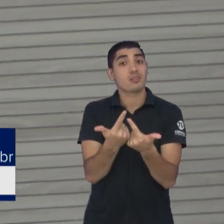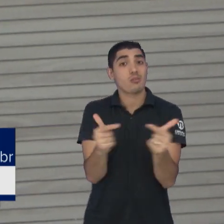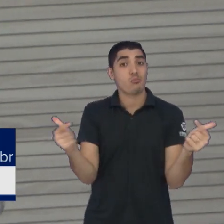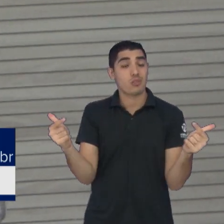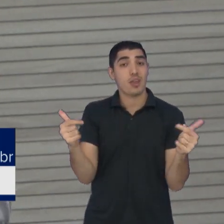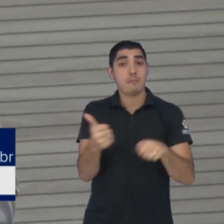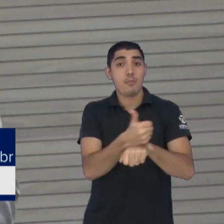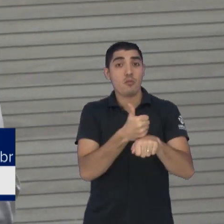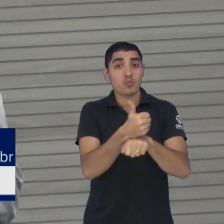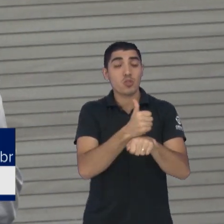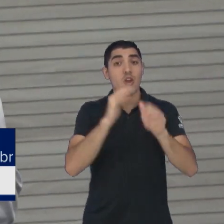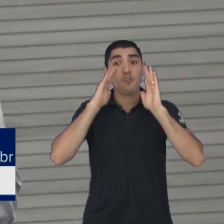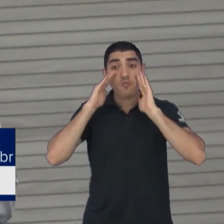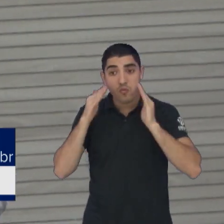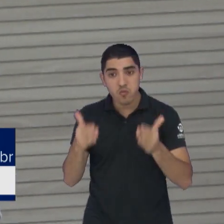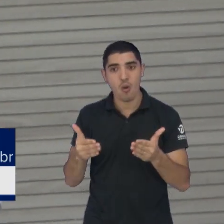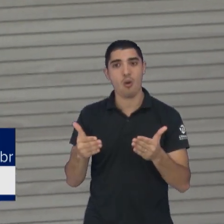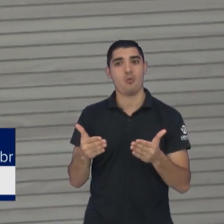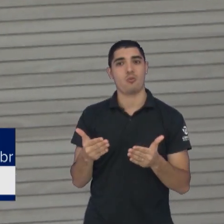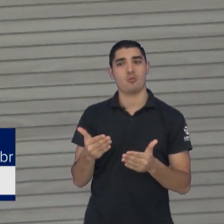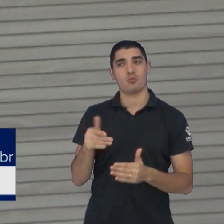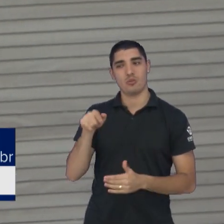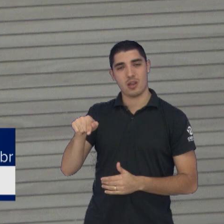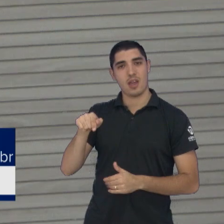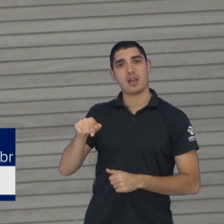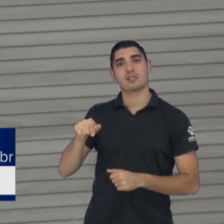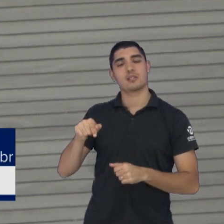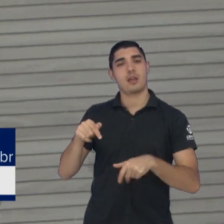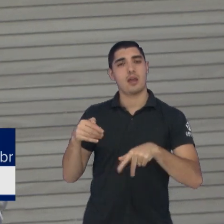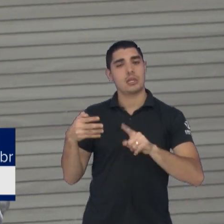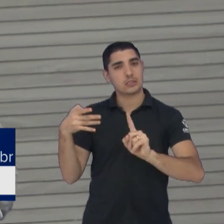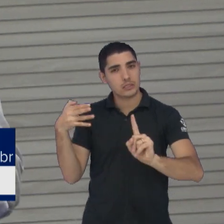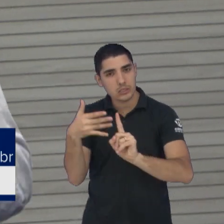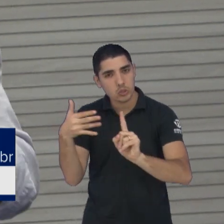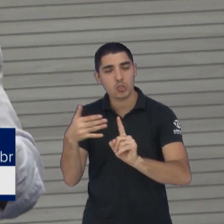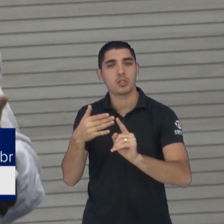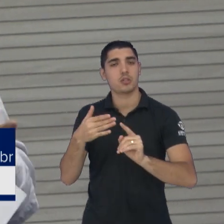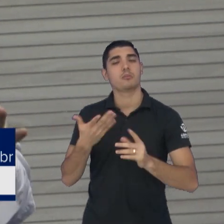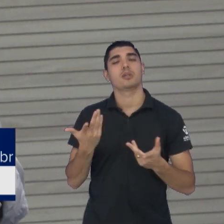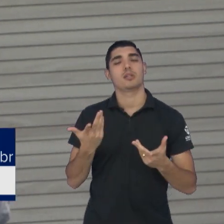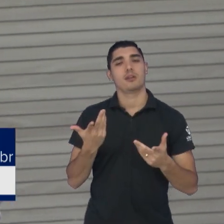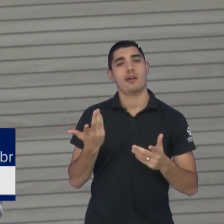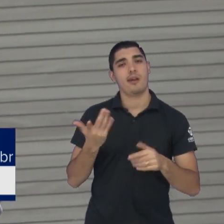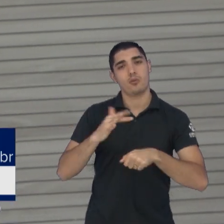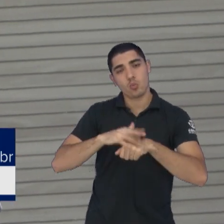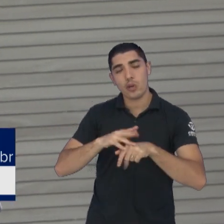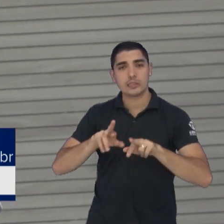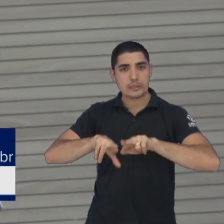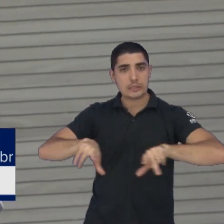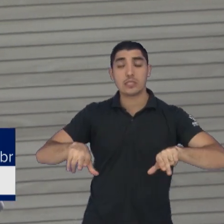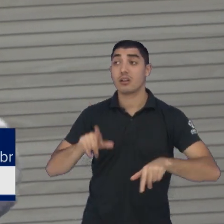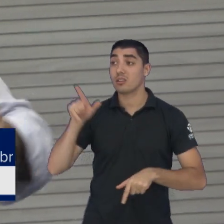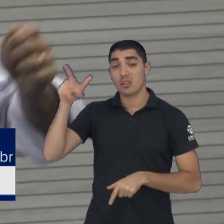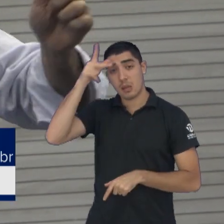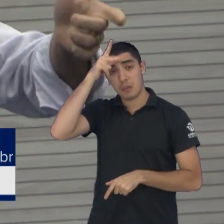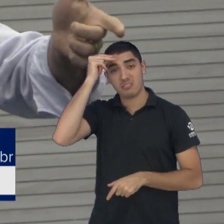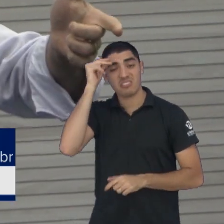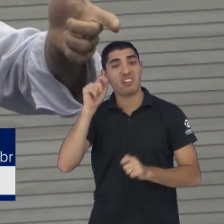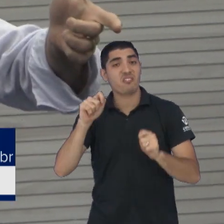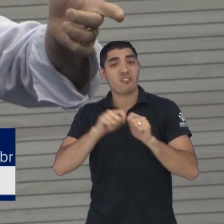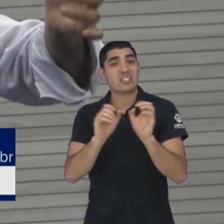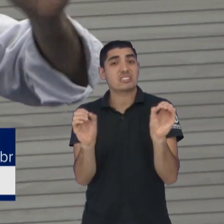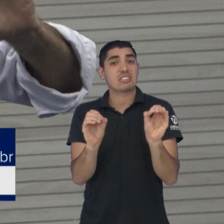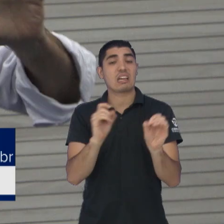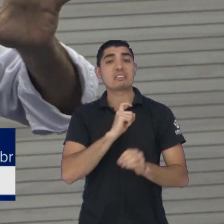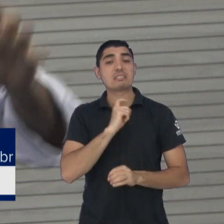na rede, não tem especialista na cidade, a prefeitura também não para tentar fazer uma especialização, né? Fazer com